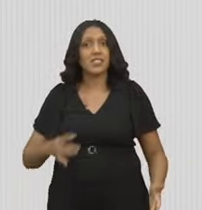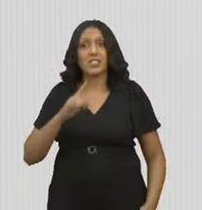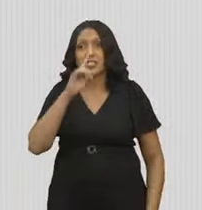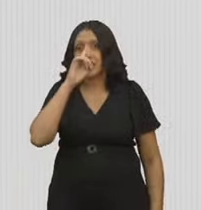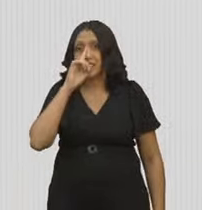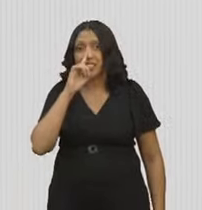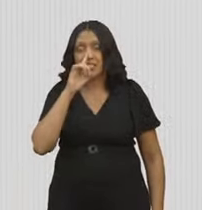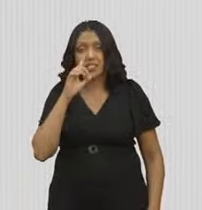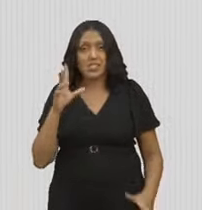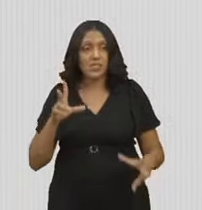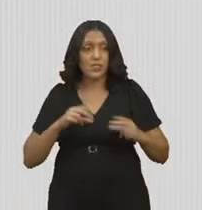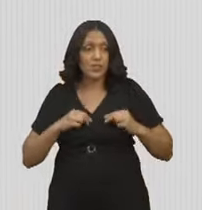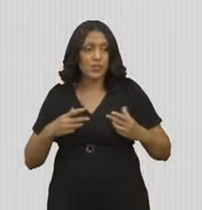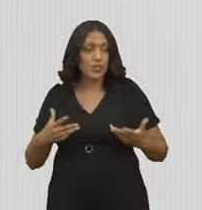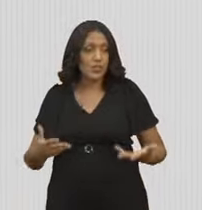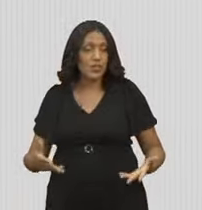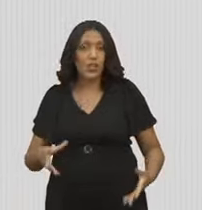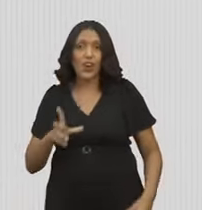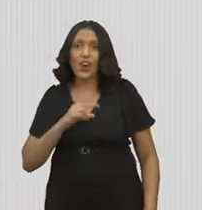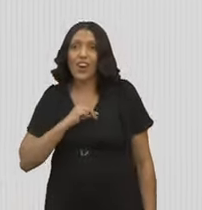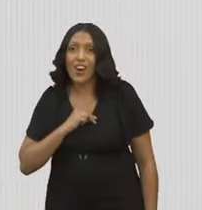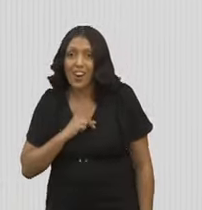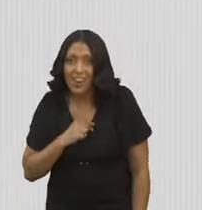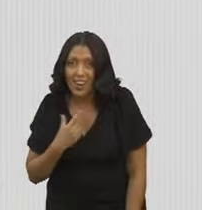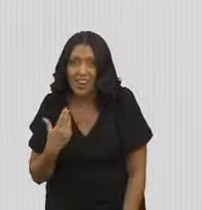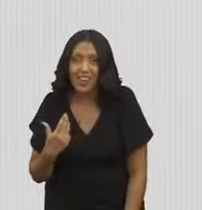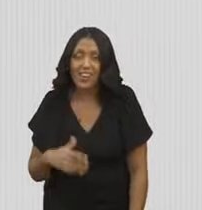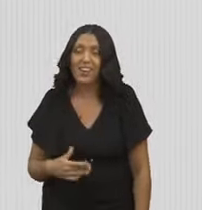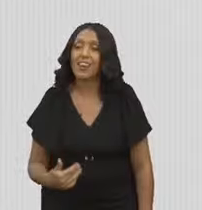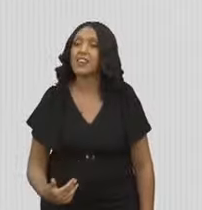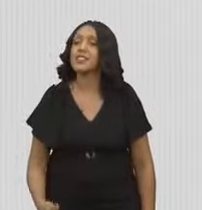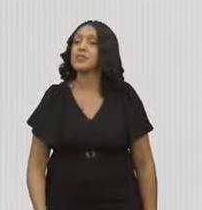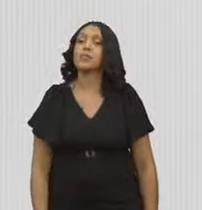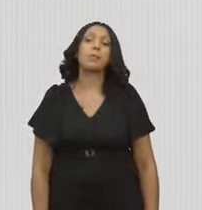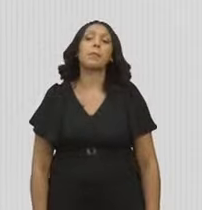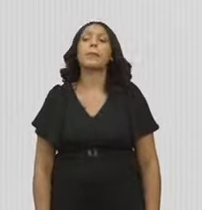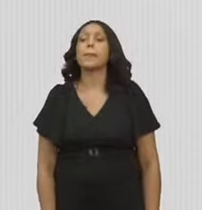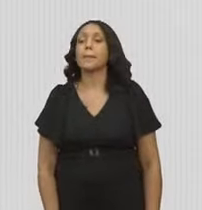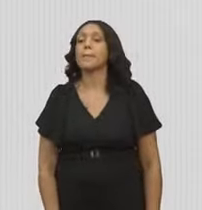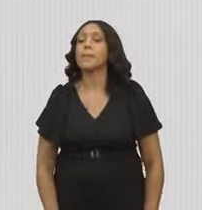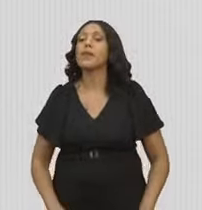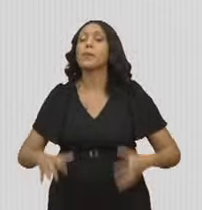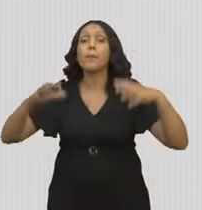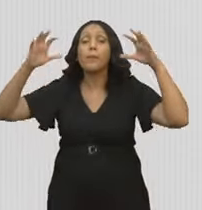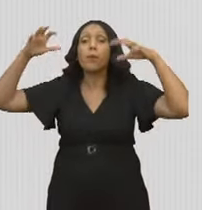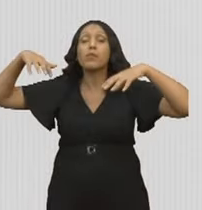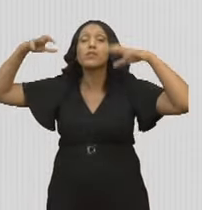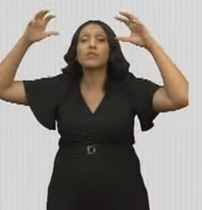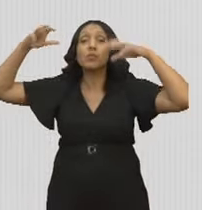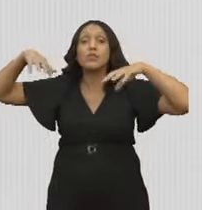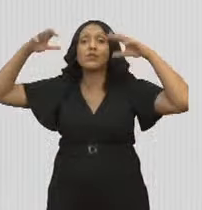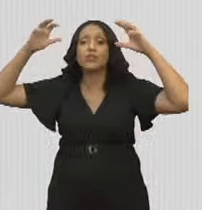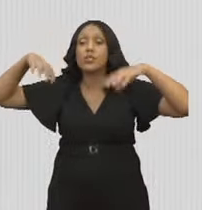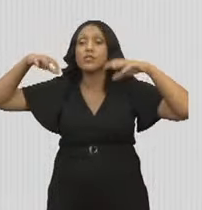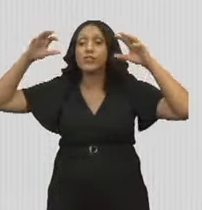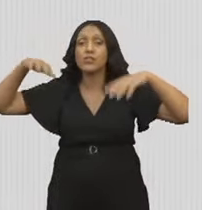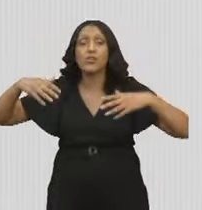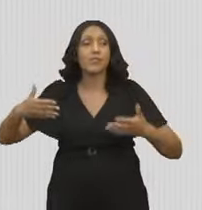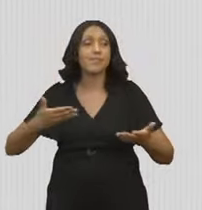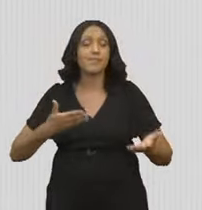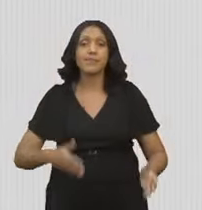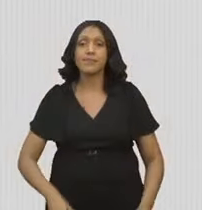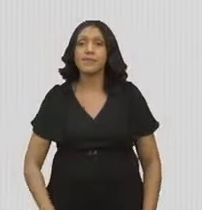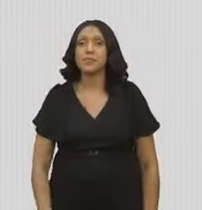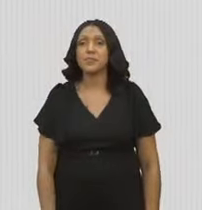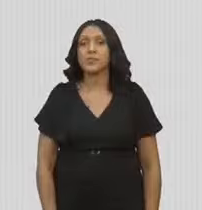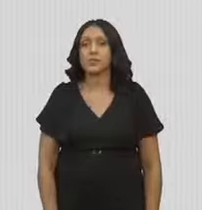gravíssimo. Nossa. Não tinha como sair, ó. Chovia tudo. Nem você tinha como andar aqui no negócio desse. Estou numa outra casa